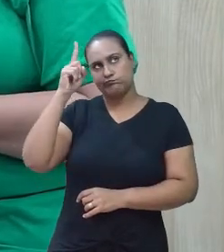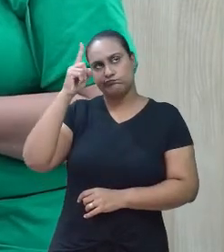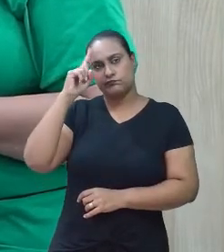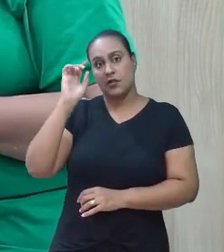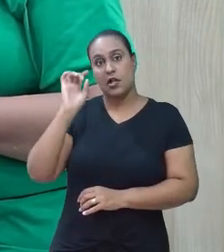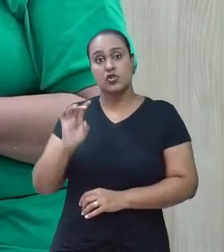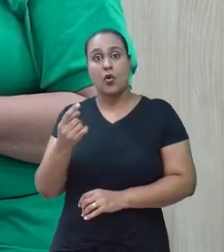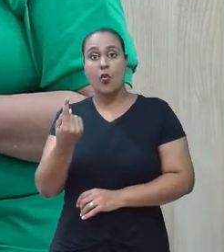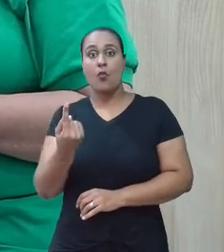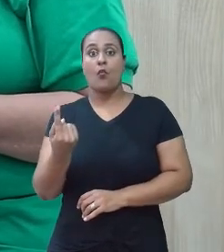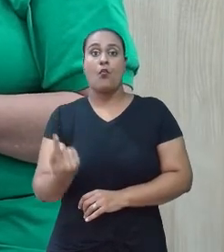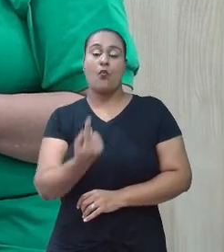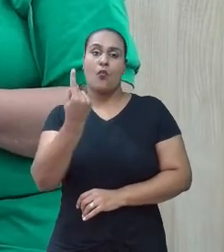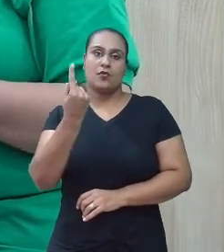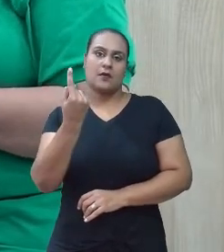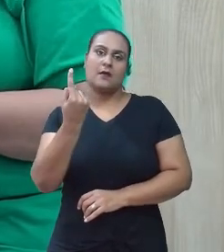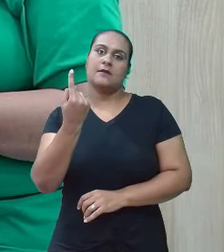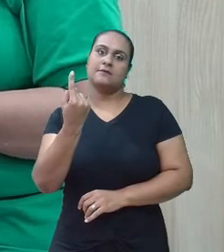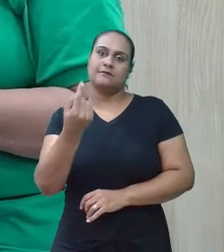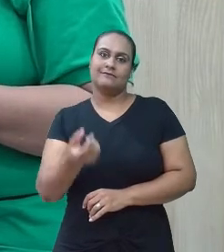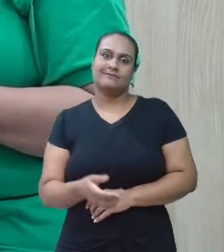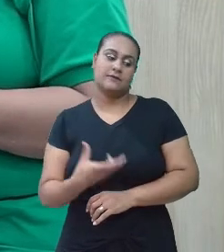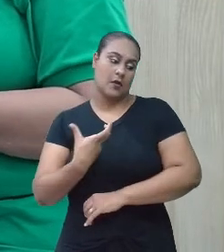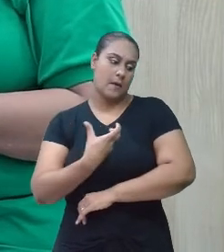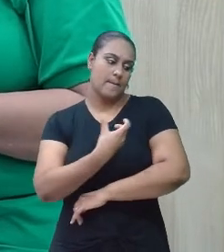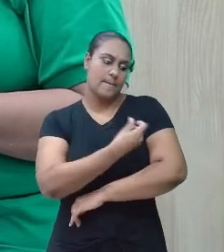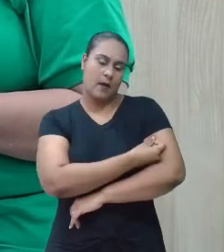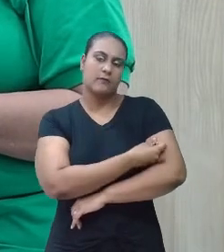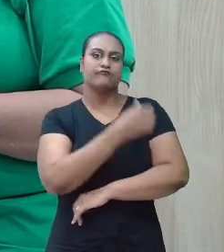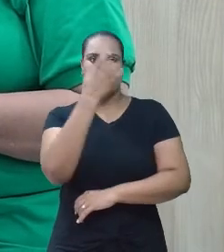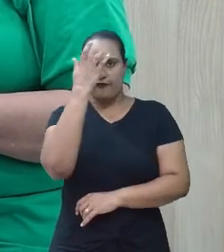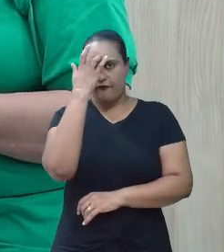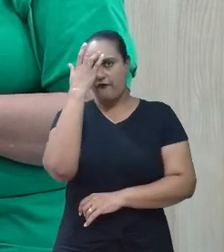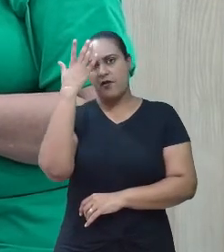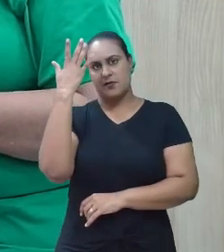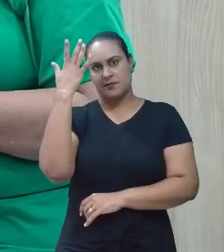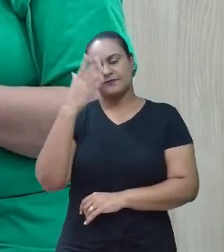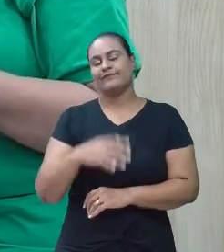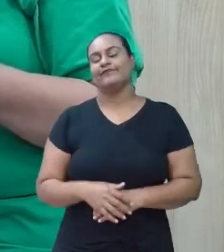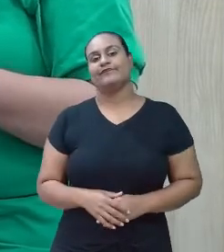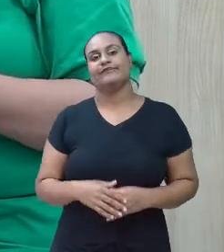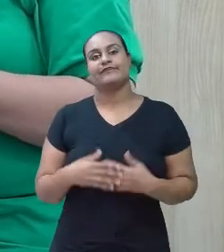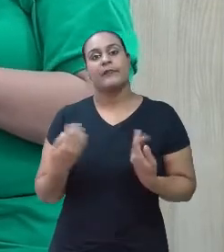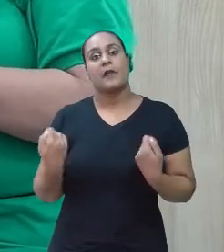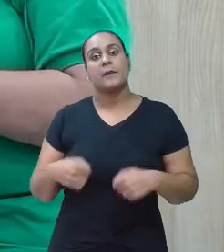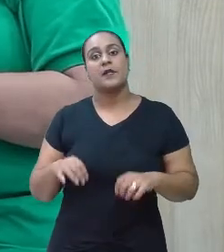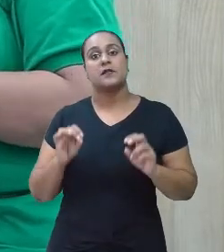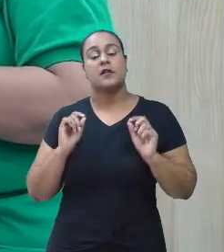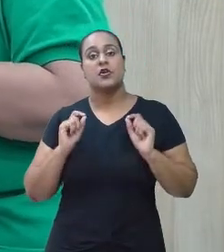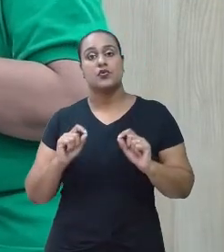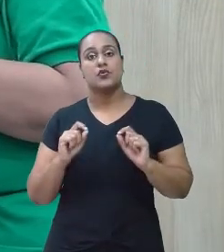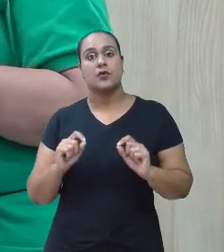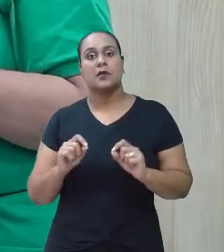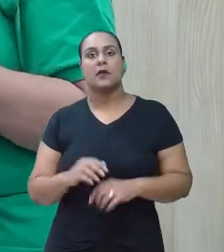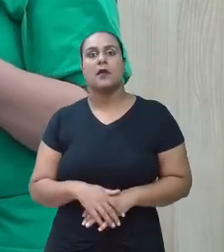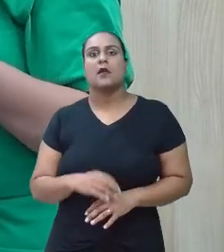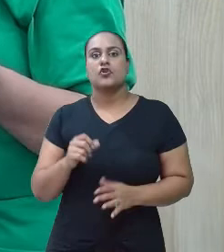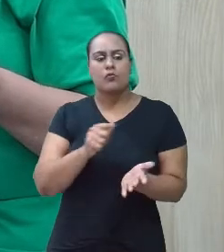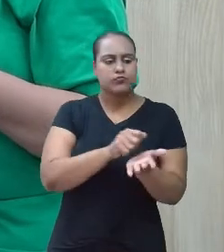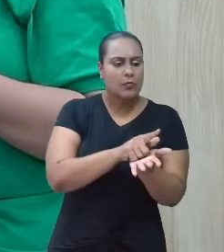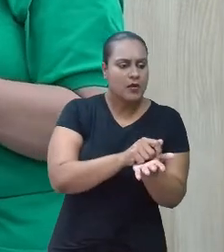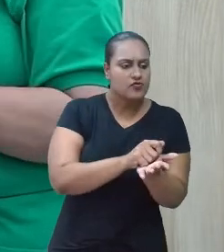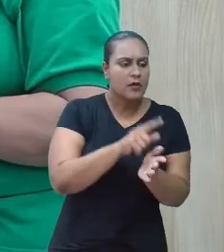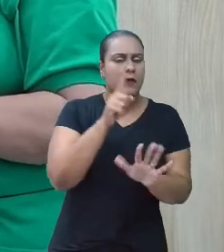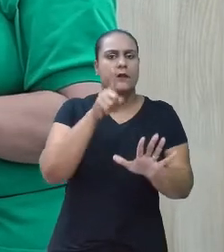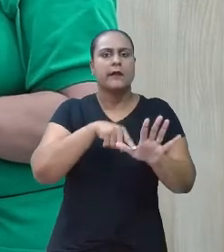dose única, né? Então, sendo uma dose única, já facilita bastante. Então, ela vai ter que só colocar numa agenda, num